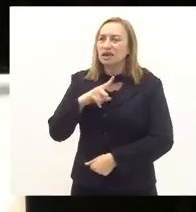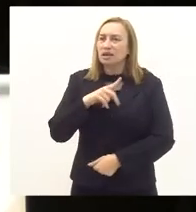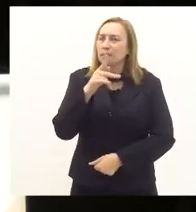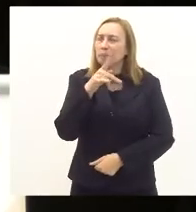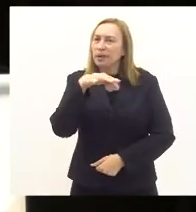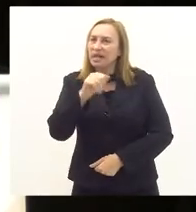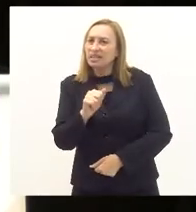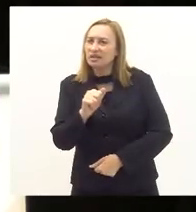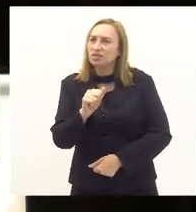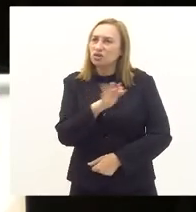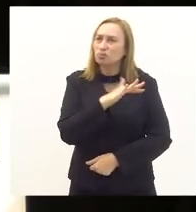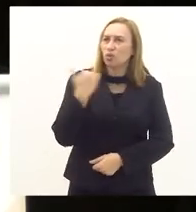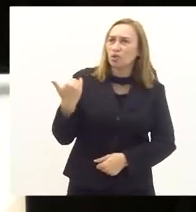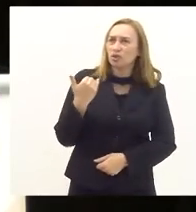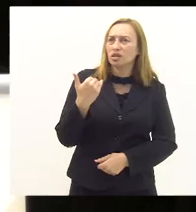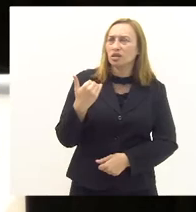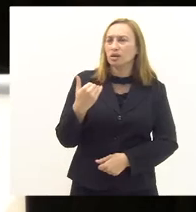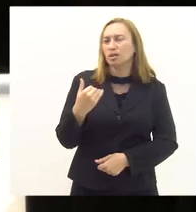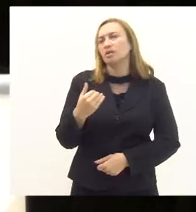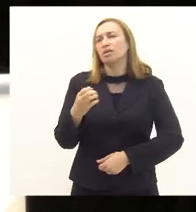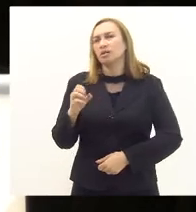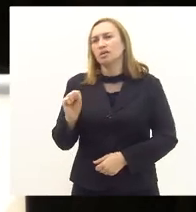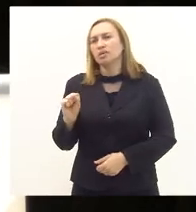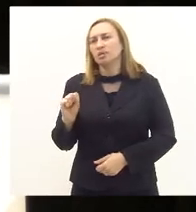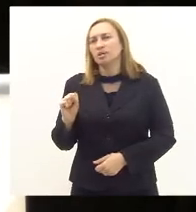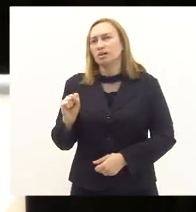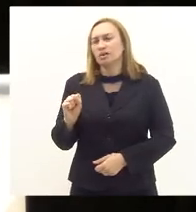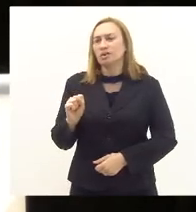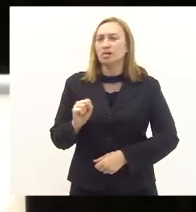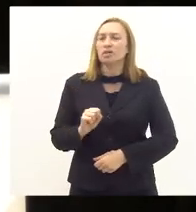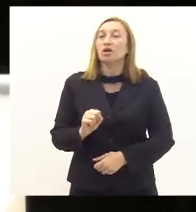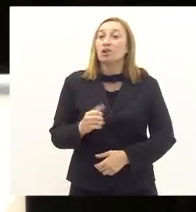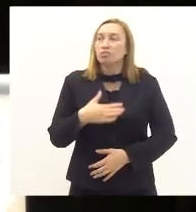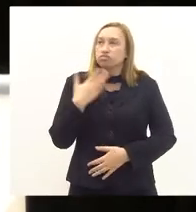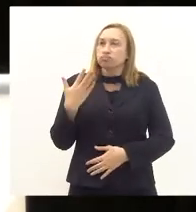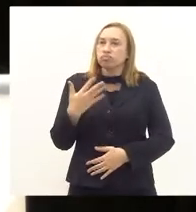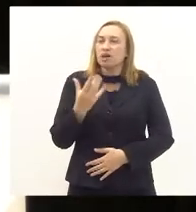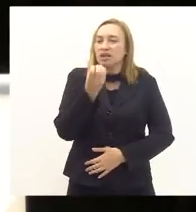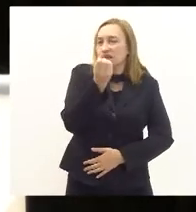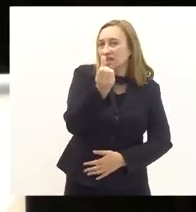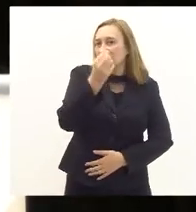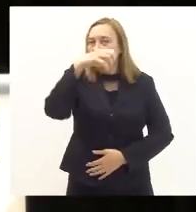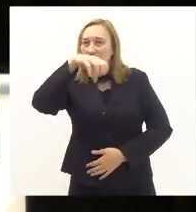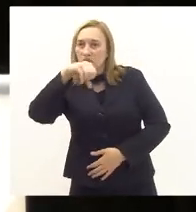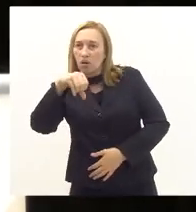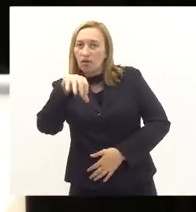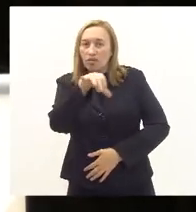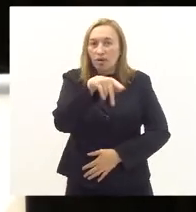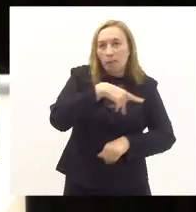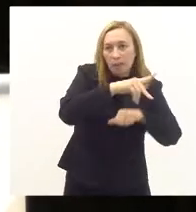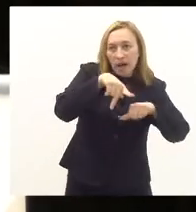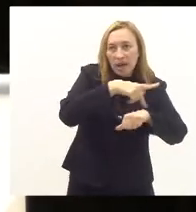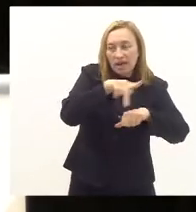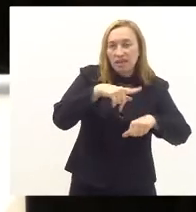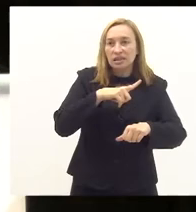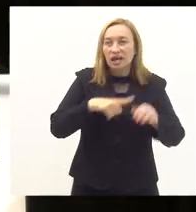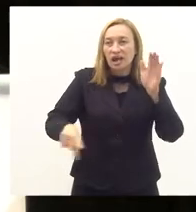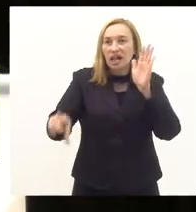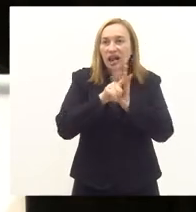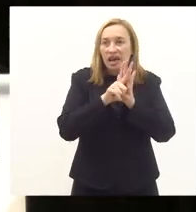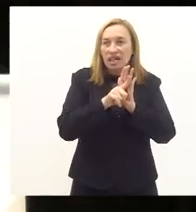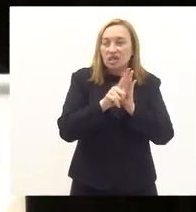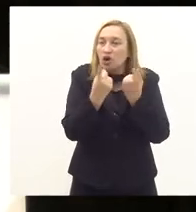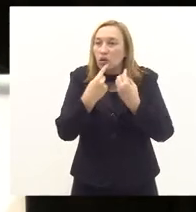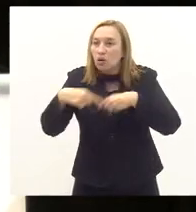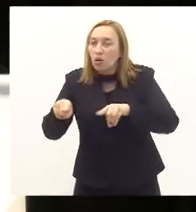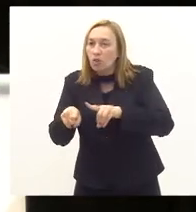para homossexuais. Eu vejo sempre aterrorizada que 69 países possuem leis